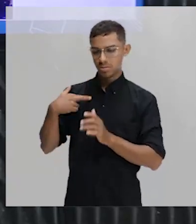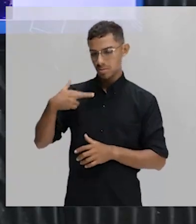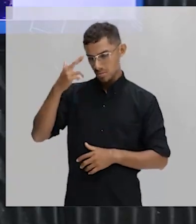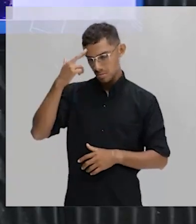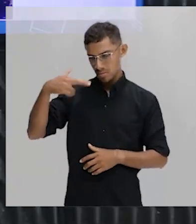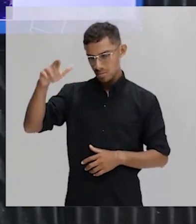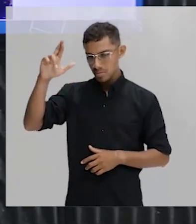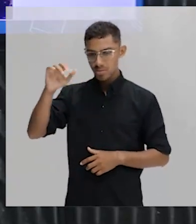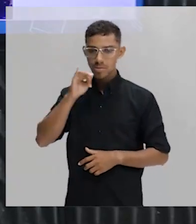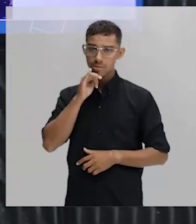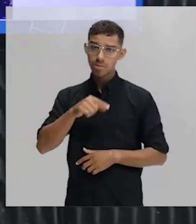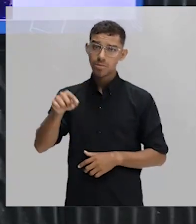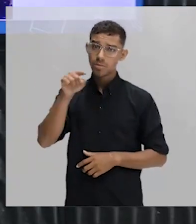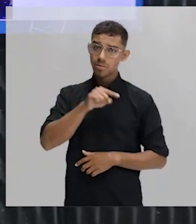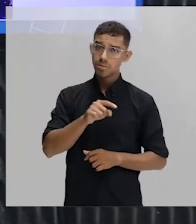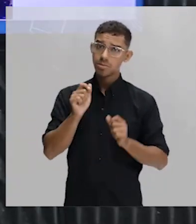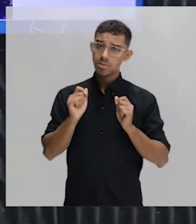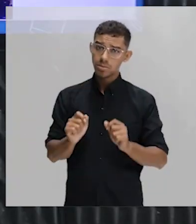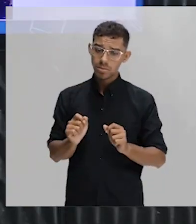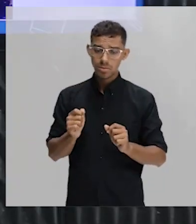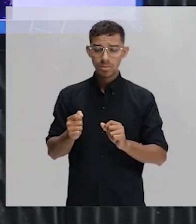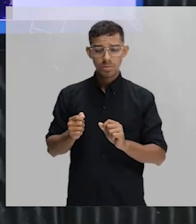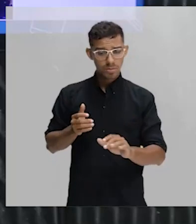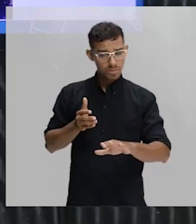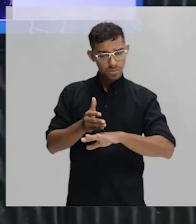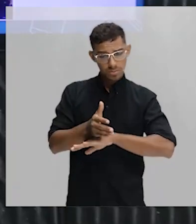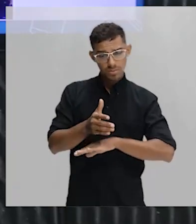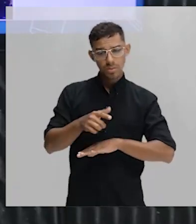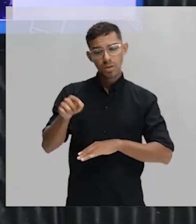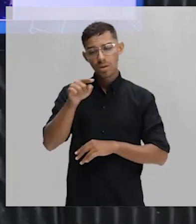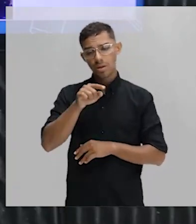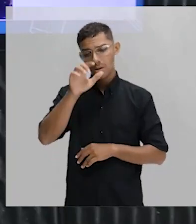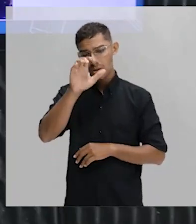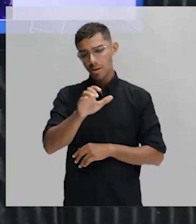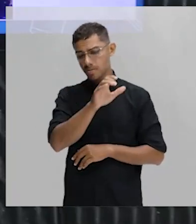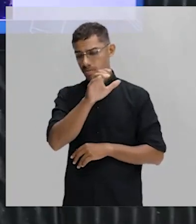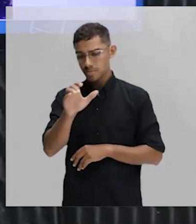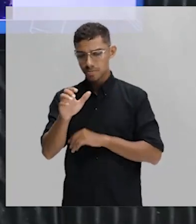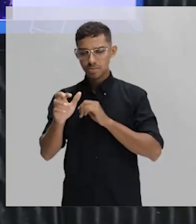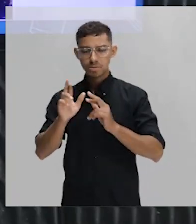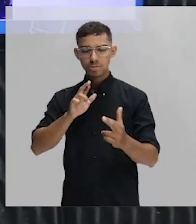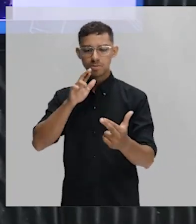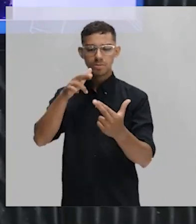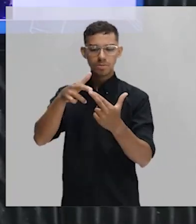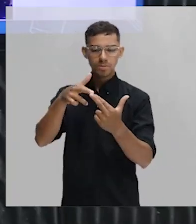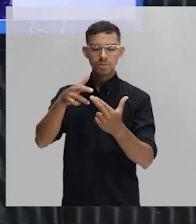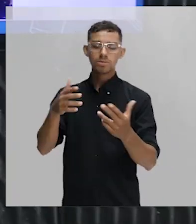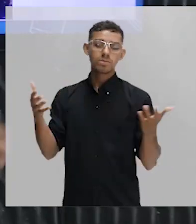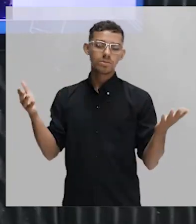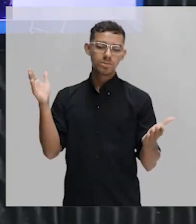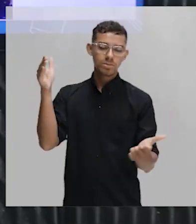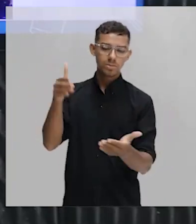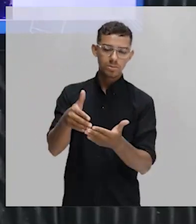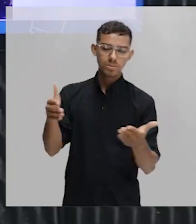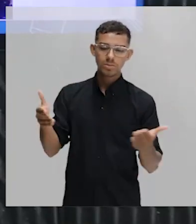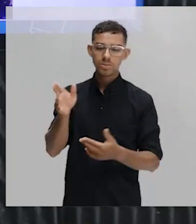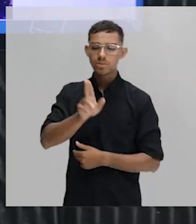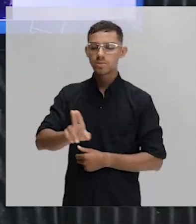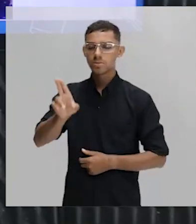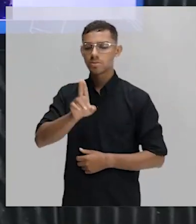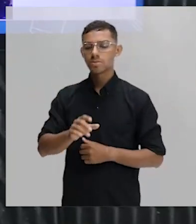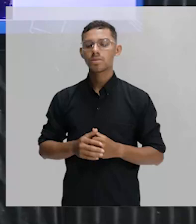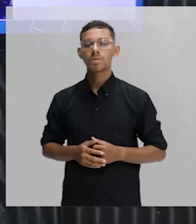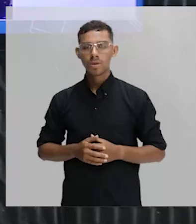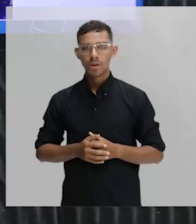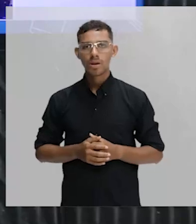inclusive, para fazer o seu processo, principalmente no cristianismo, de referência religiosa. Os católicos ainda usam muito isso hoje em